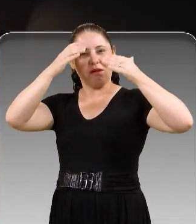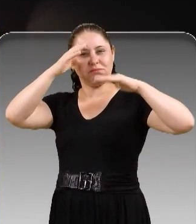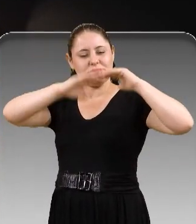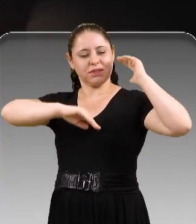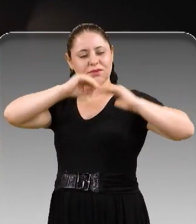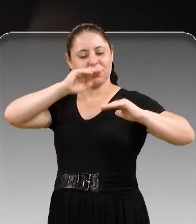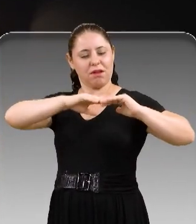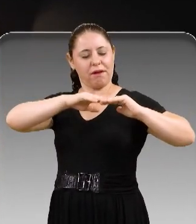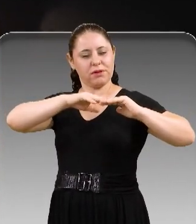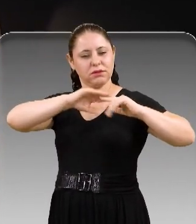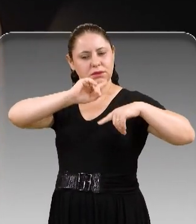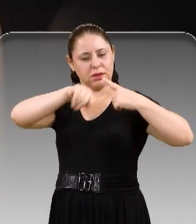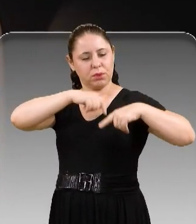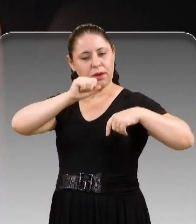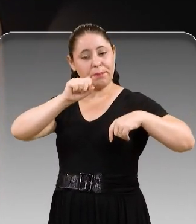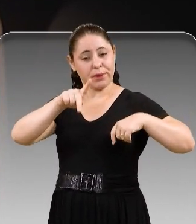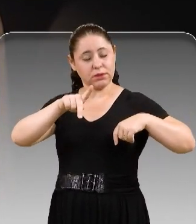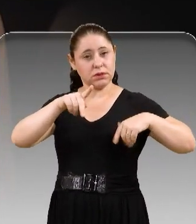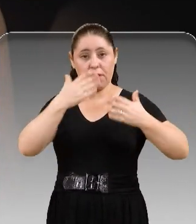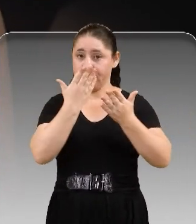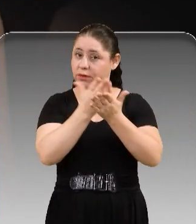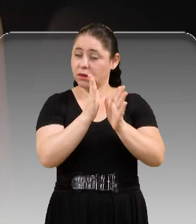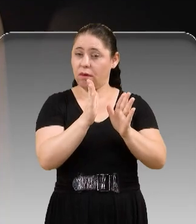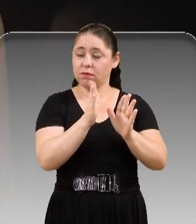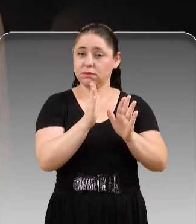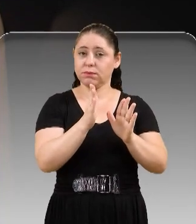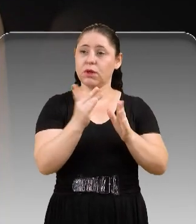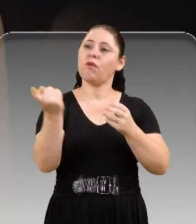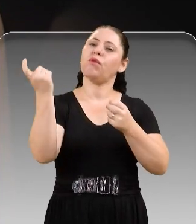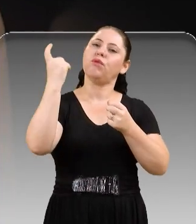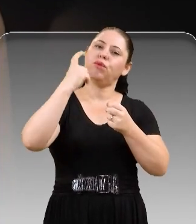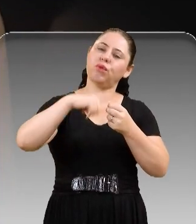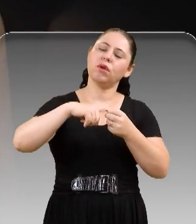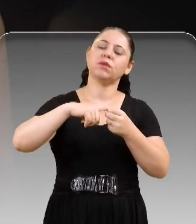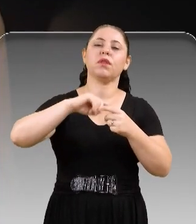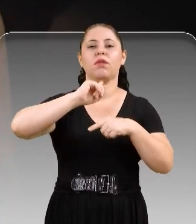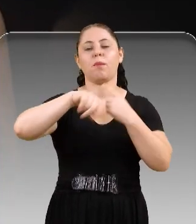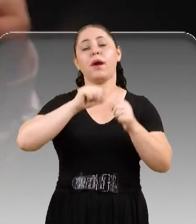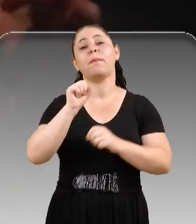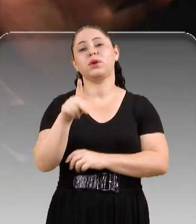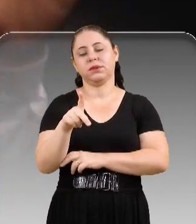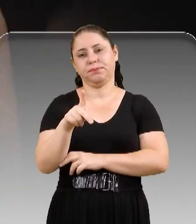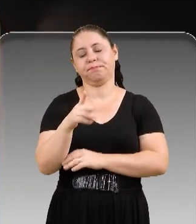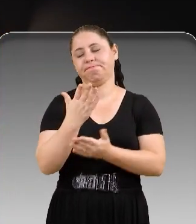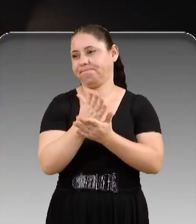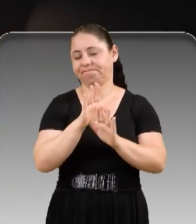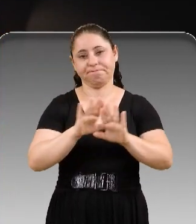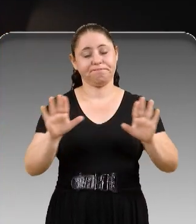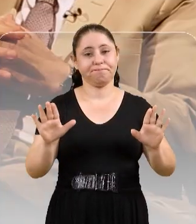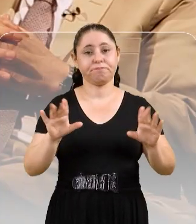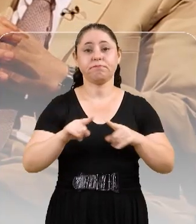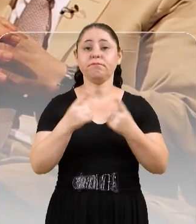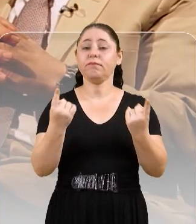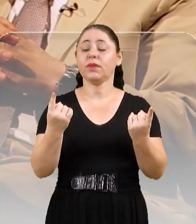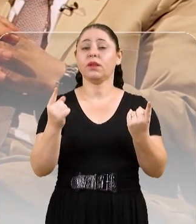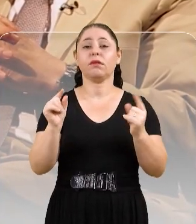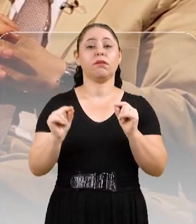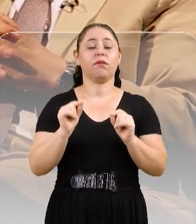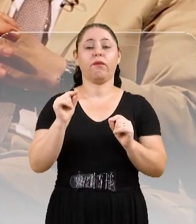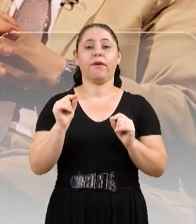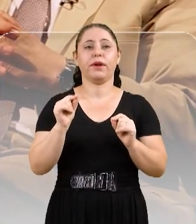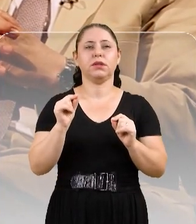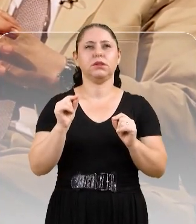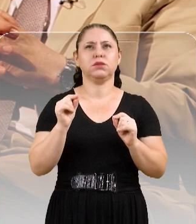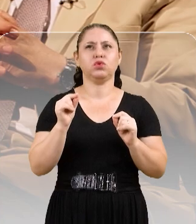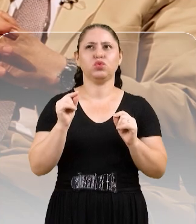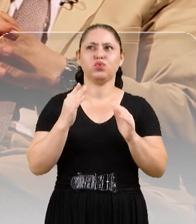carreira. Depois ele se aposenta, acaba voltando para a Câmara e acaba depois se aposentando, né?